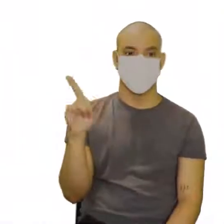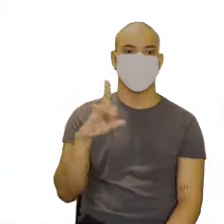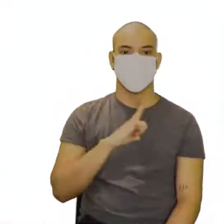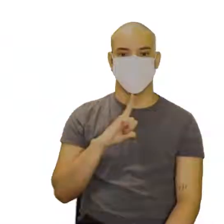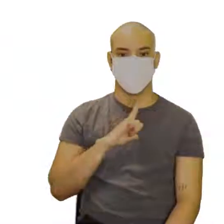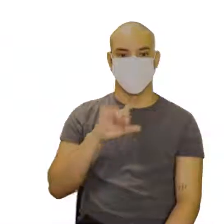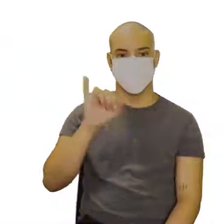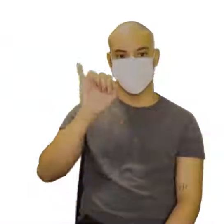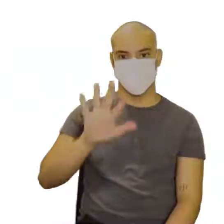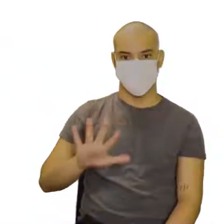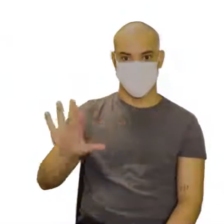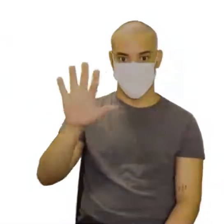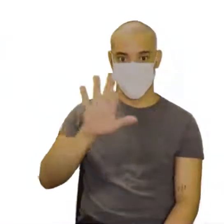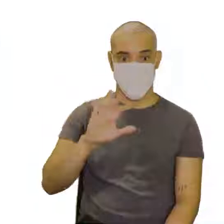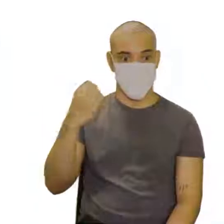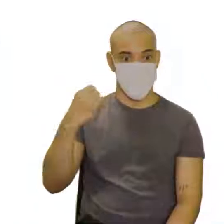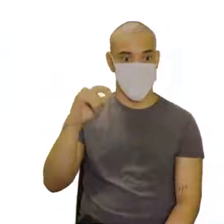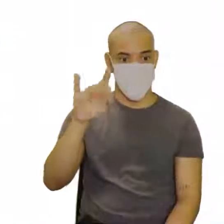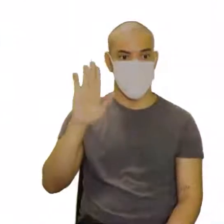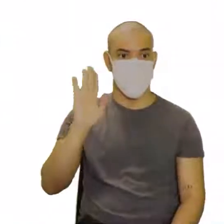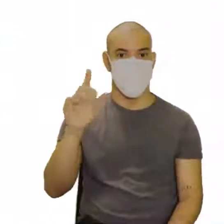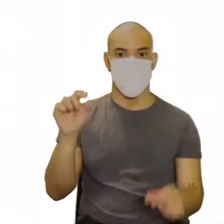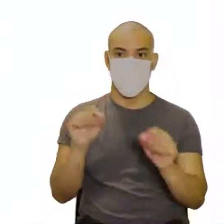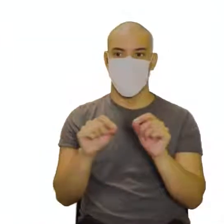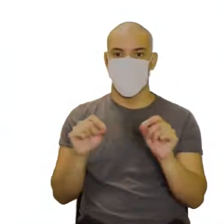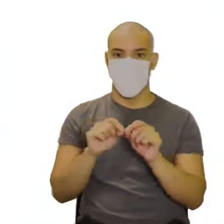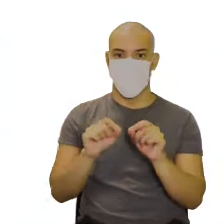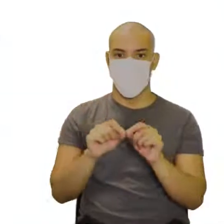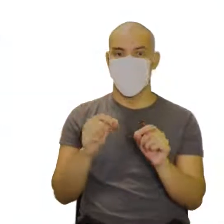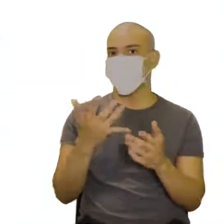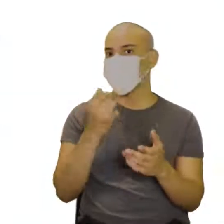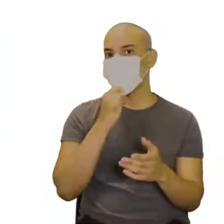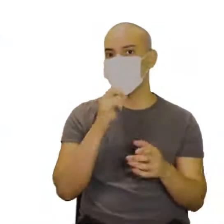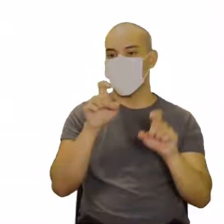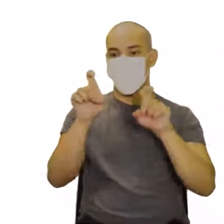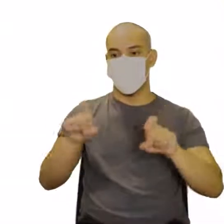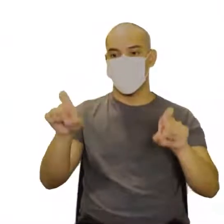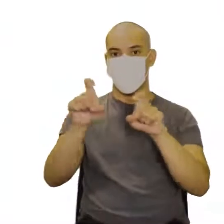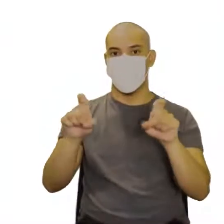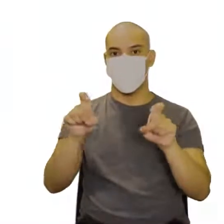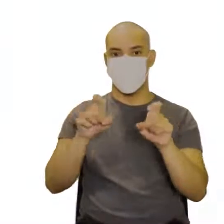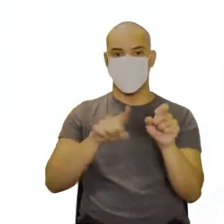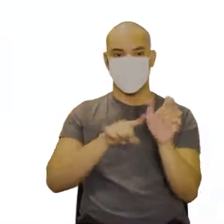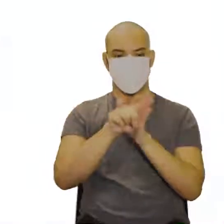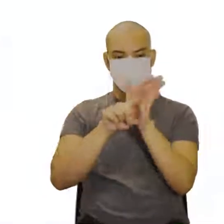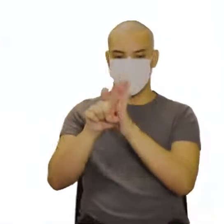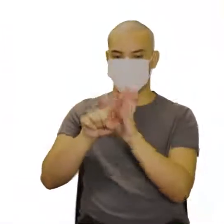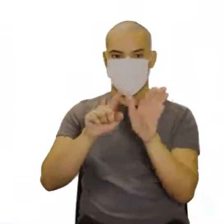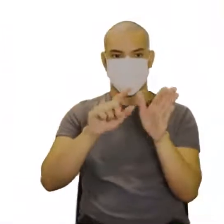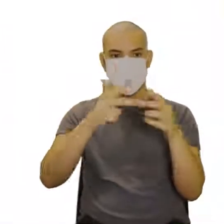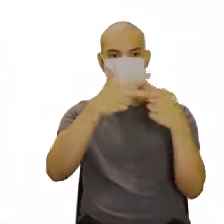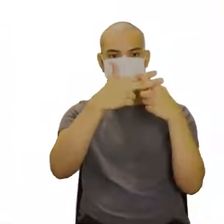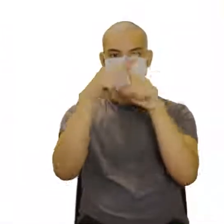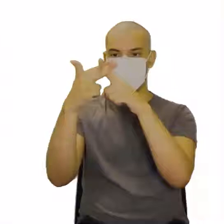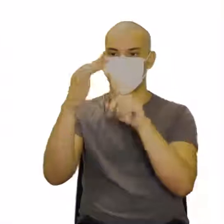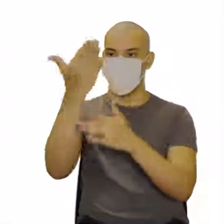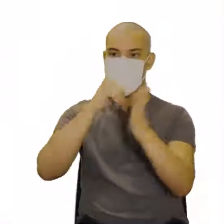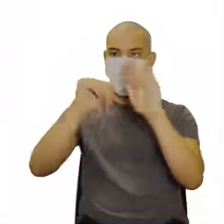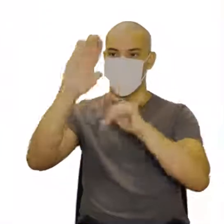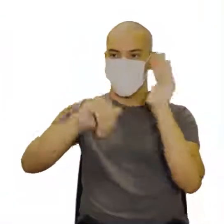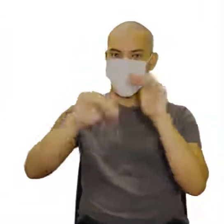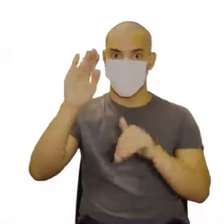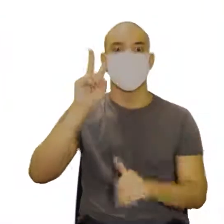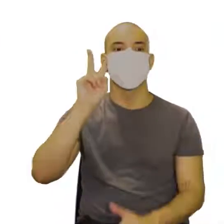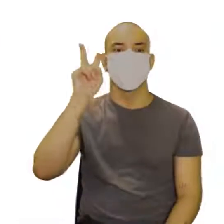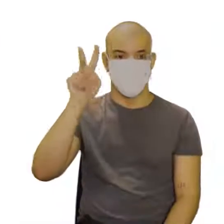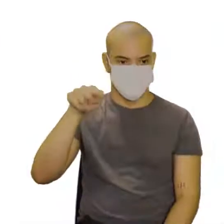essa imagem. Se alguém já desmontou algum computador, algum notebook ou algum equipamento